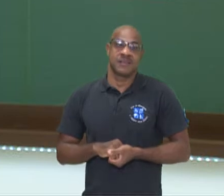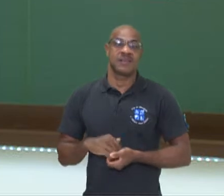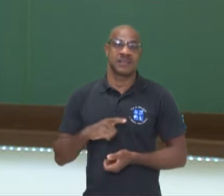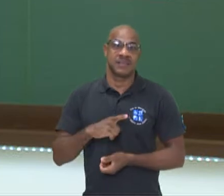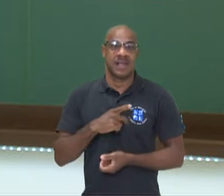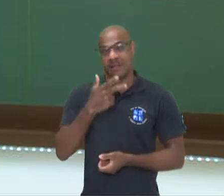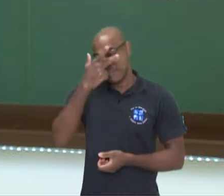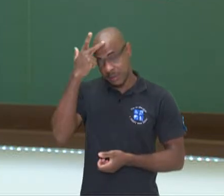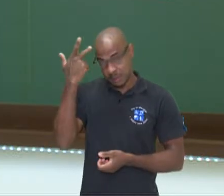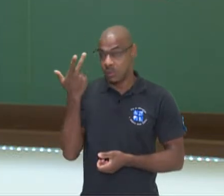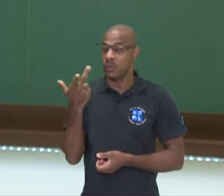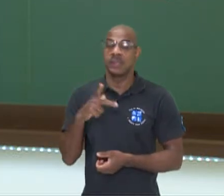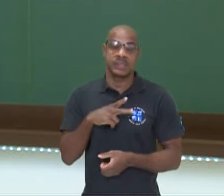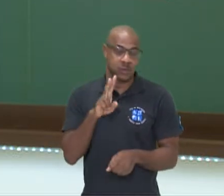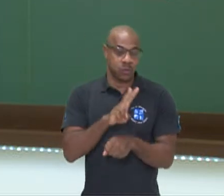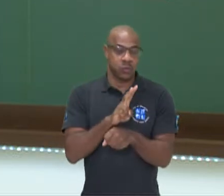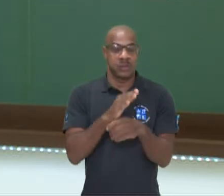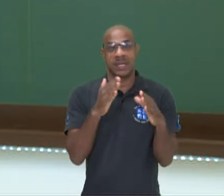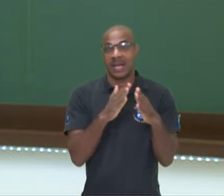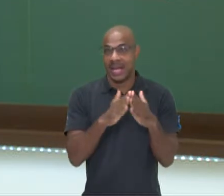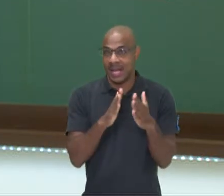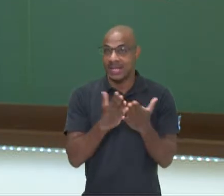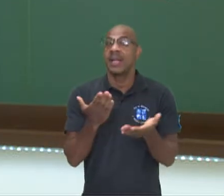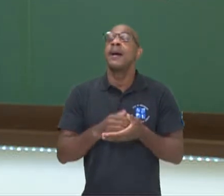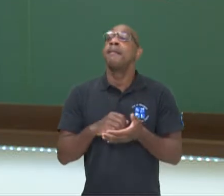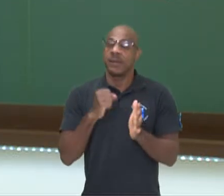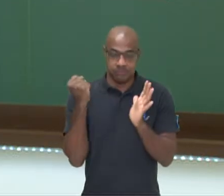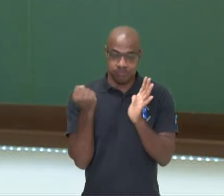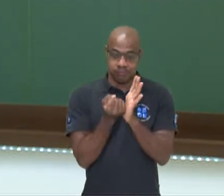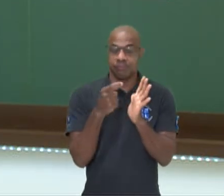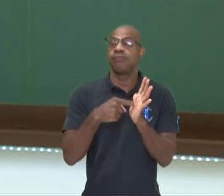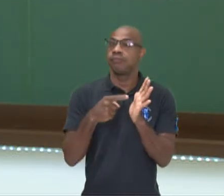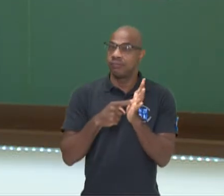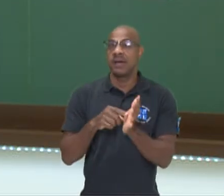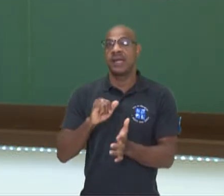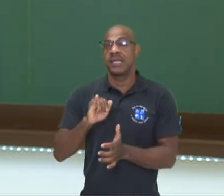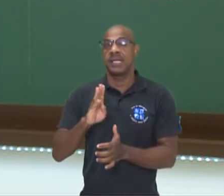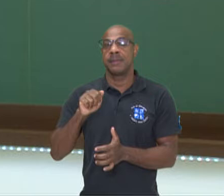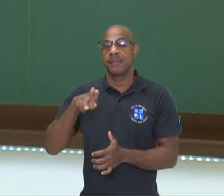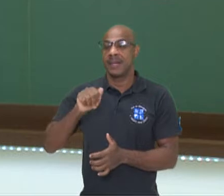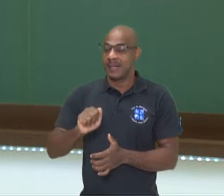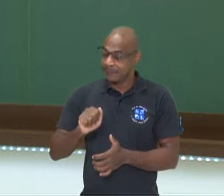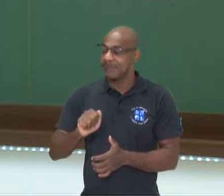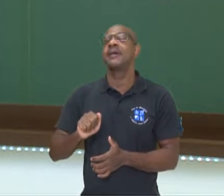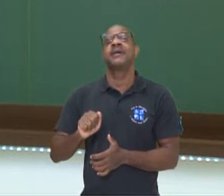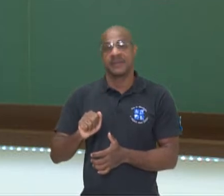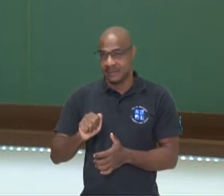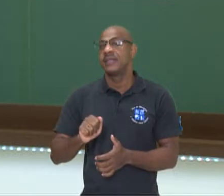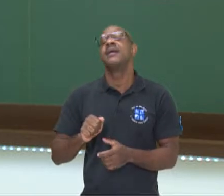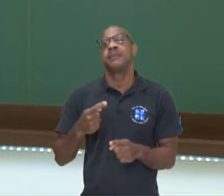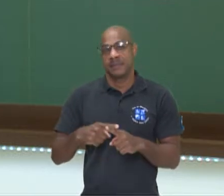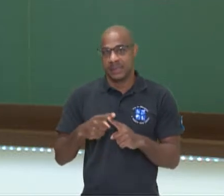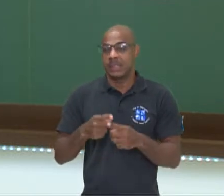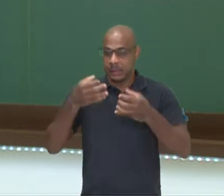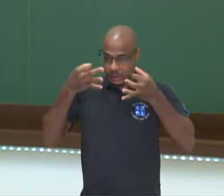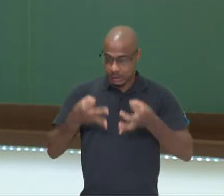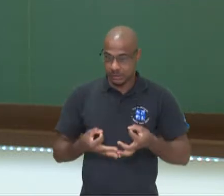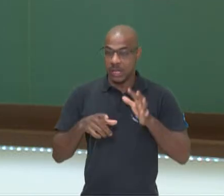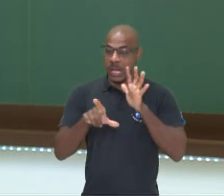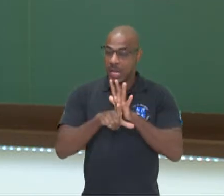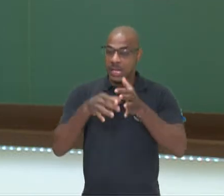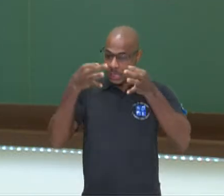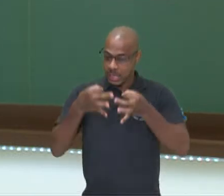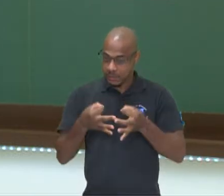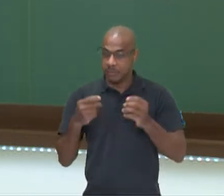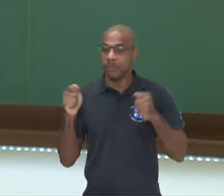criadores certificados pelo IBAMA, tá bom? Tudo certinho, porque é crime da cadeia, então tem que ser tudo certinho, tá bom? Mas você pode